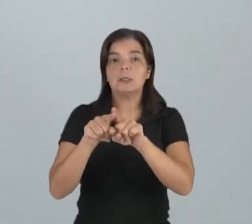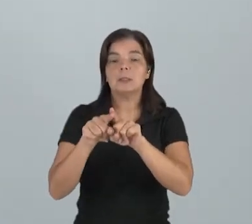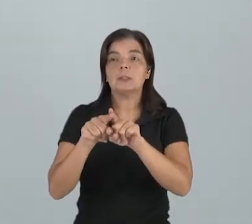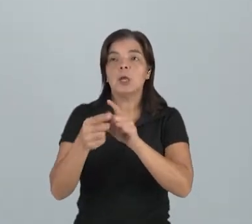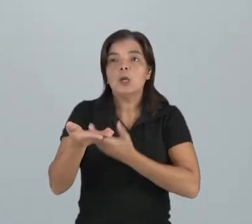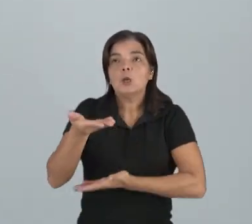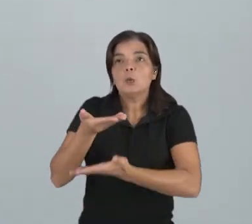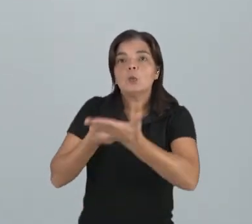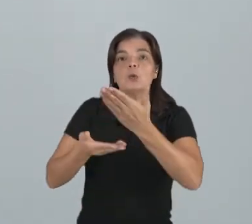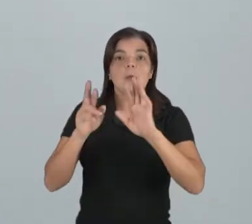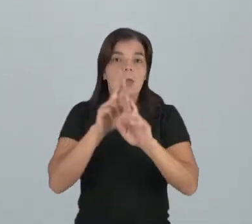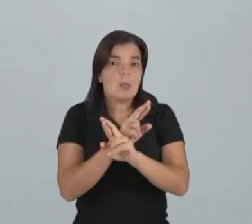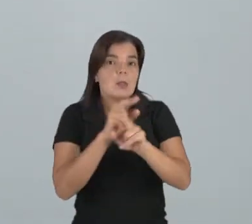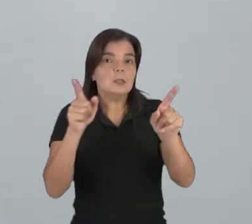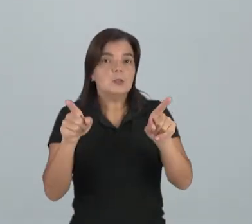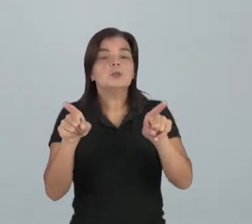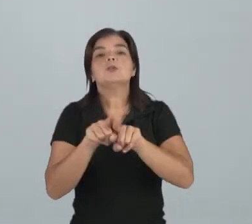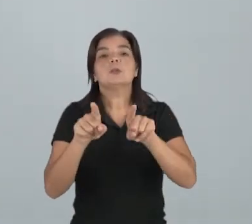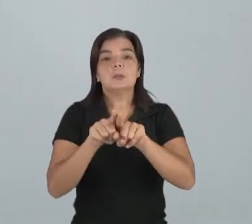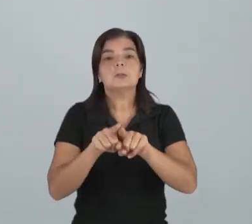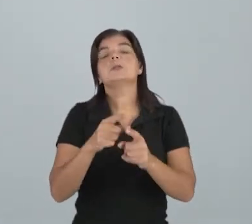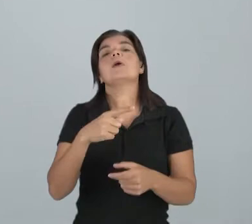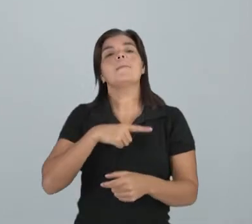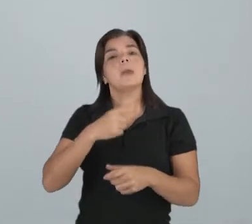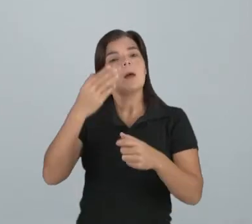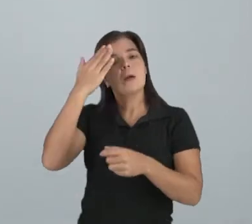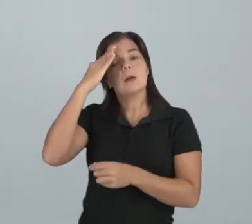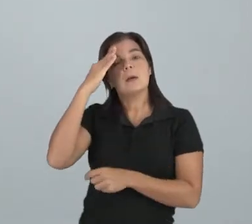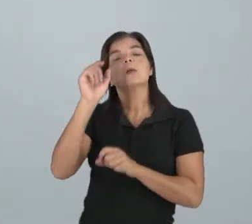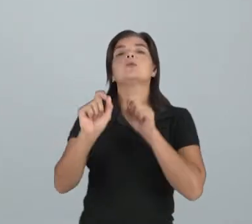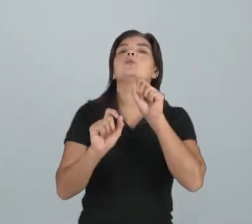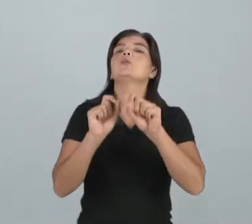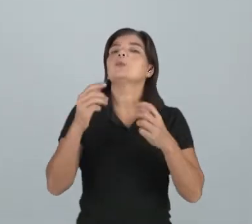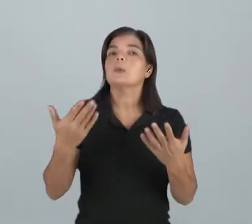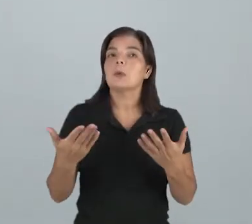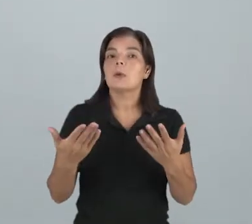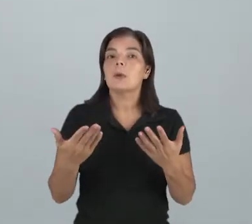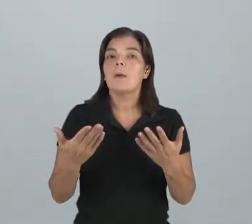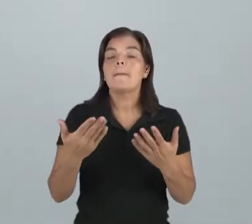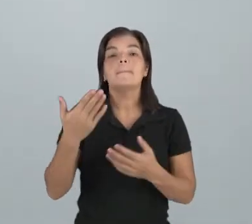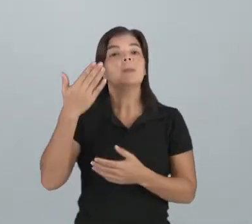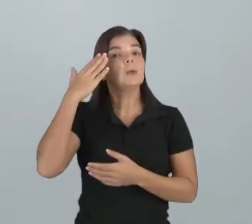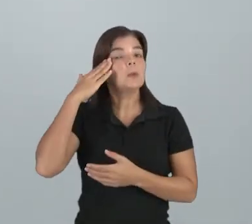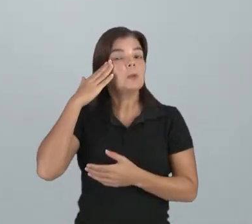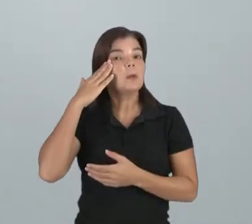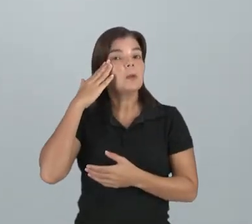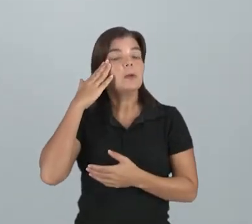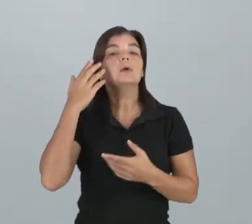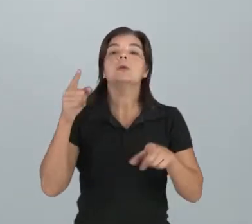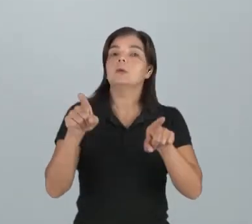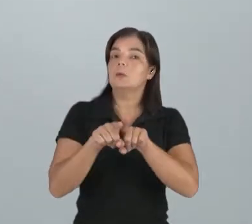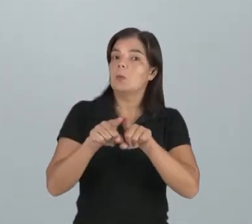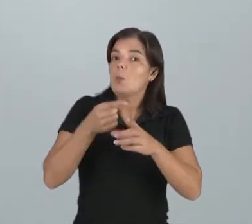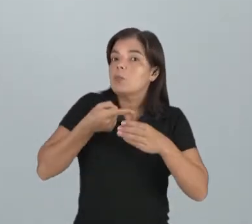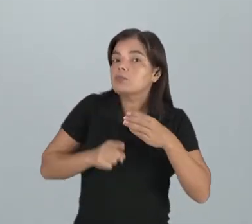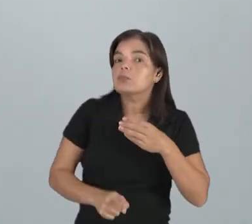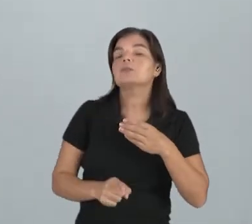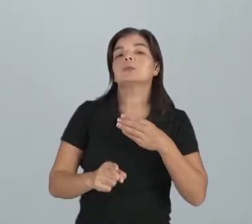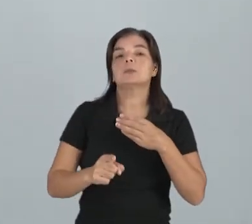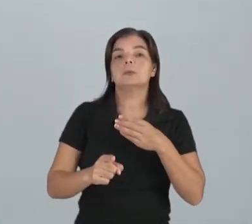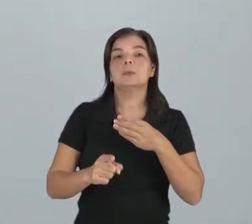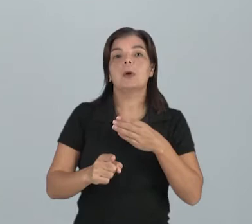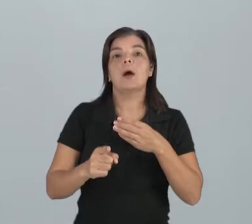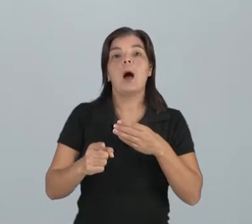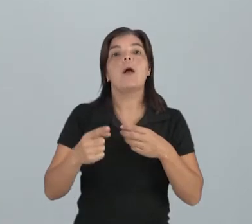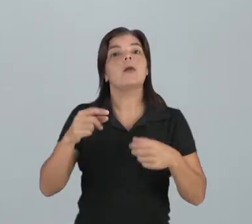mediações, essas diferenças entre as religiões que a gente deve entender para compreender. Entendeu? Então,